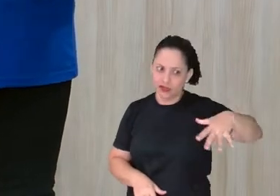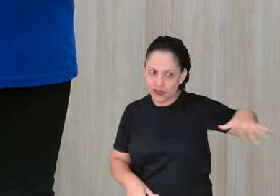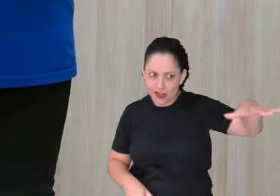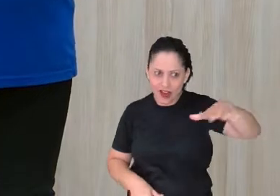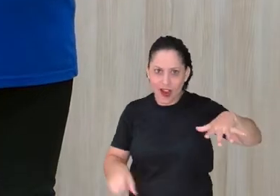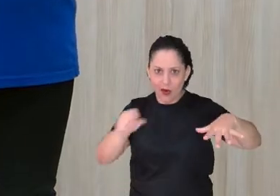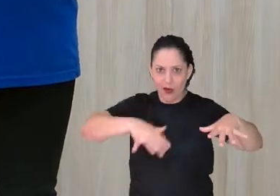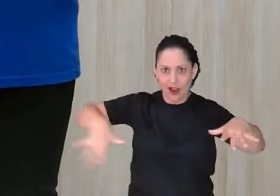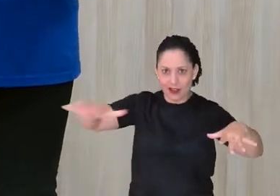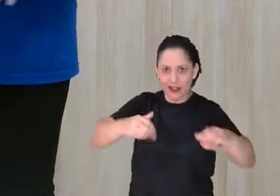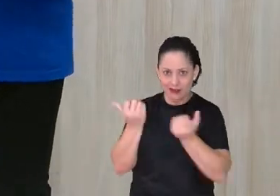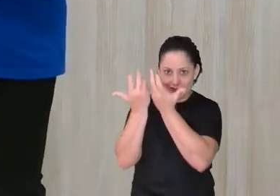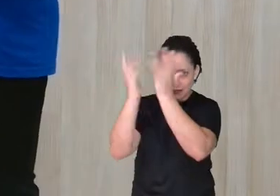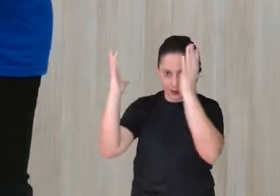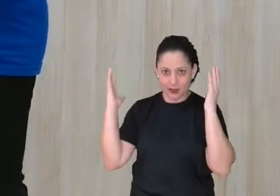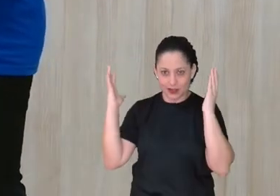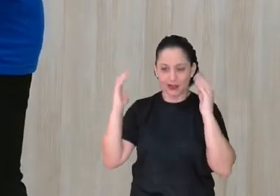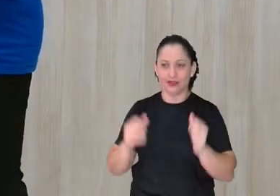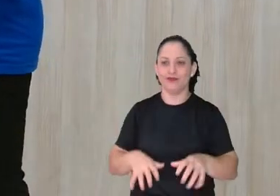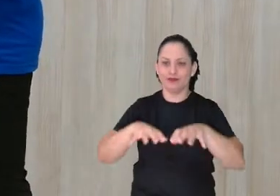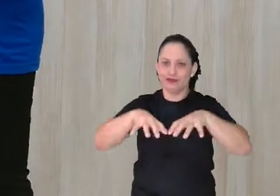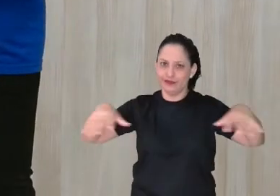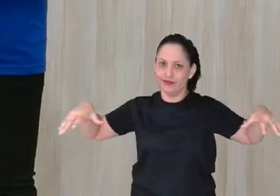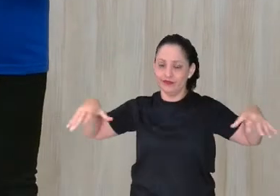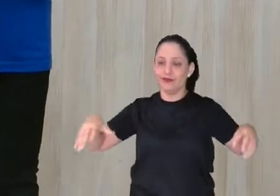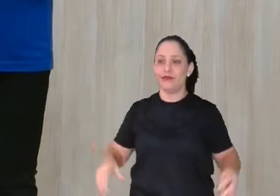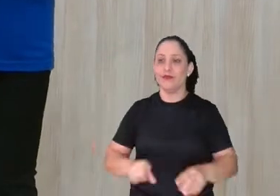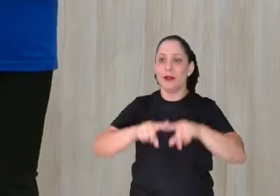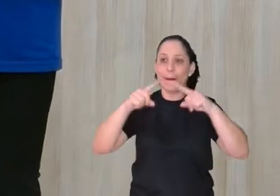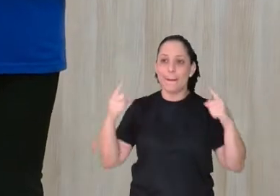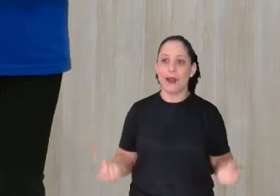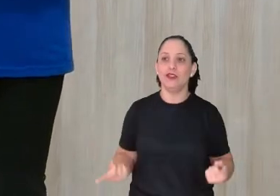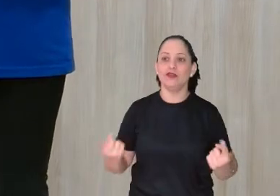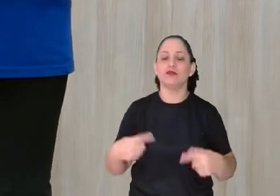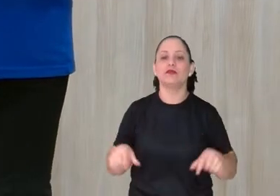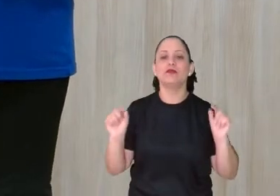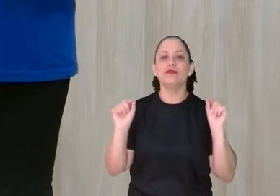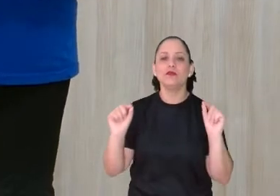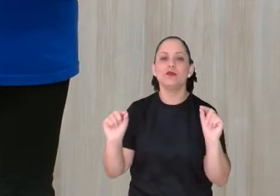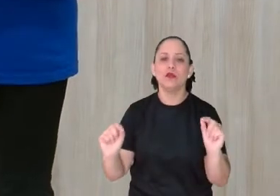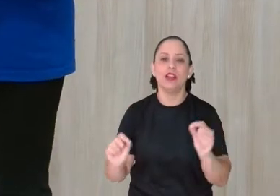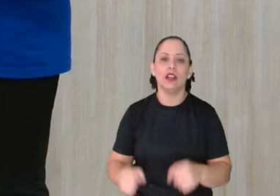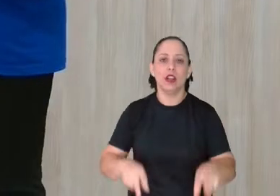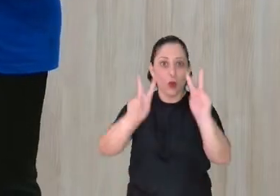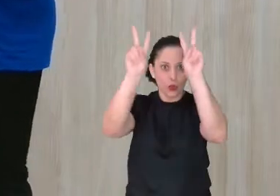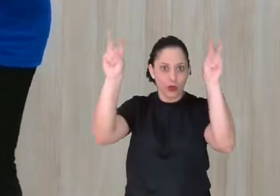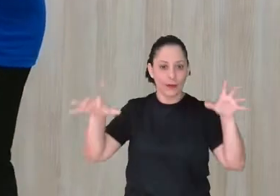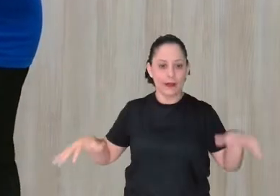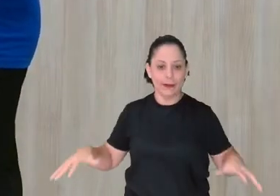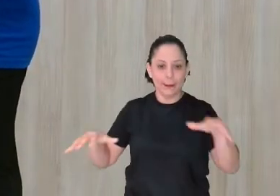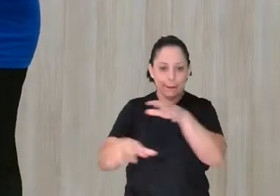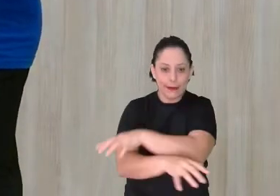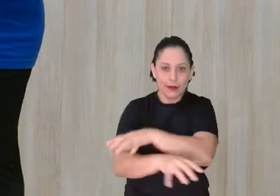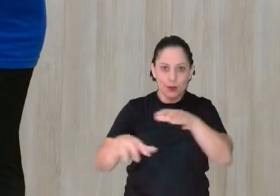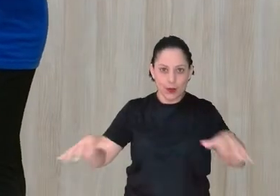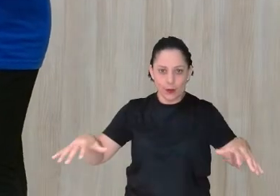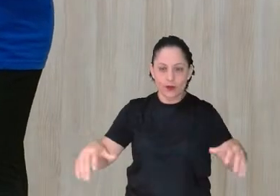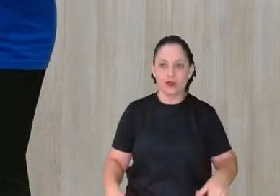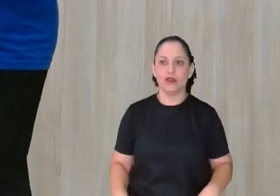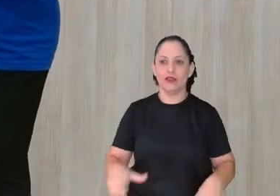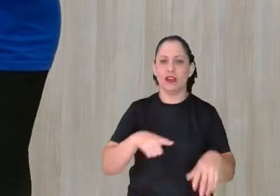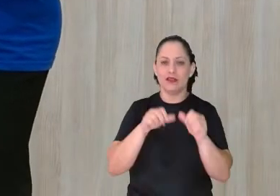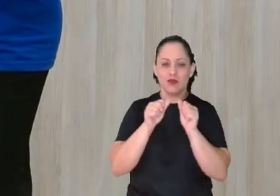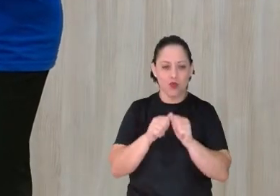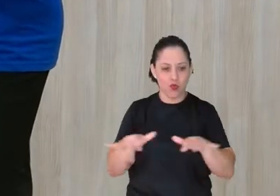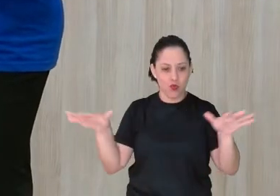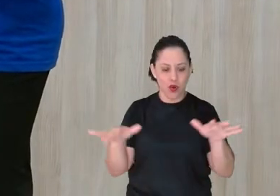vivos. Mas, ainda a respeito da questão aí de biomas, devido à dimensão, né,